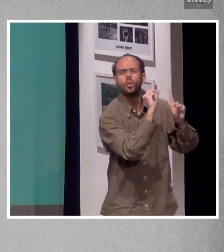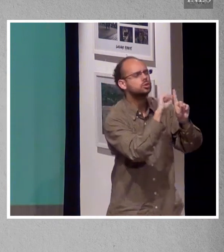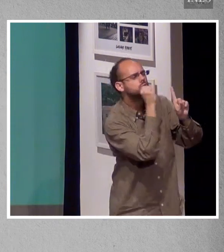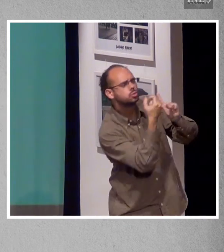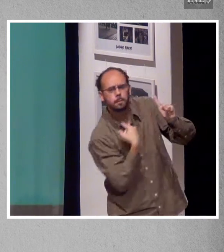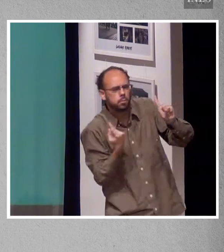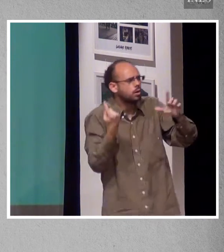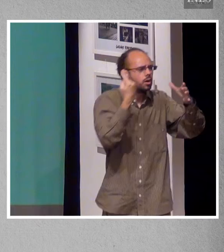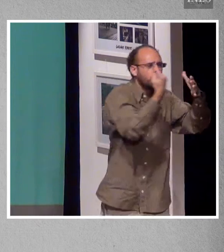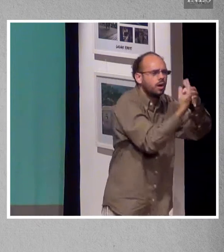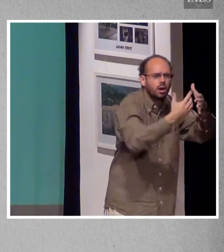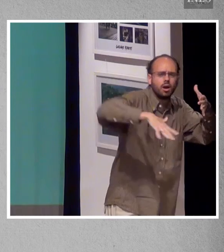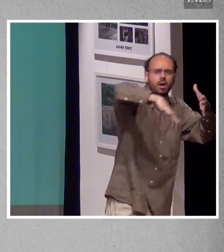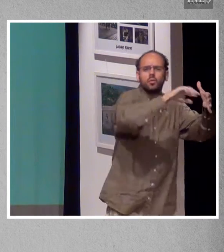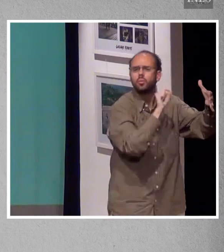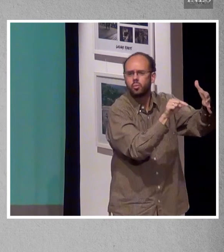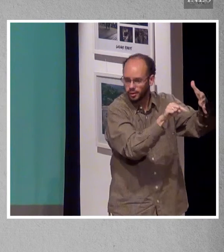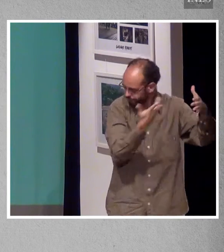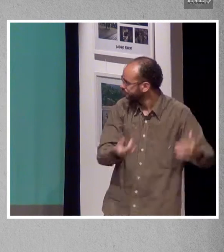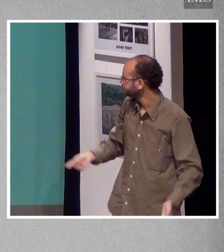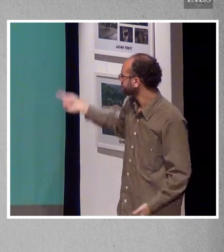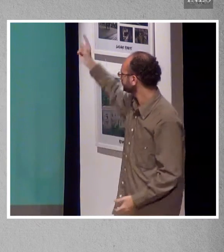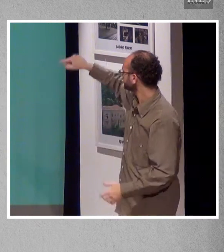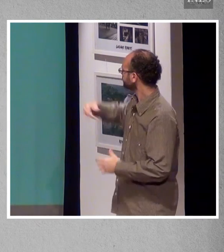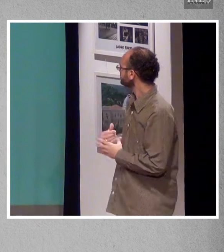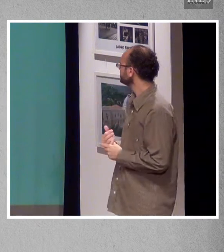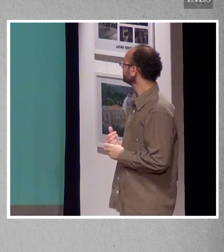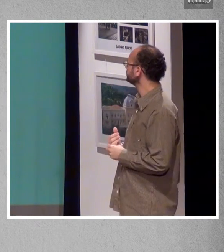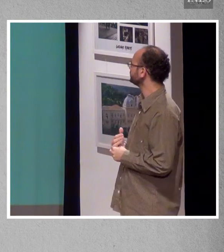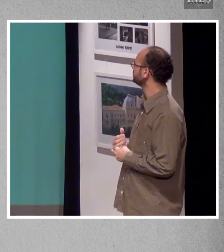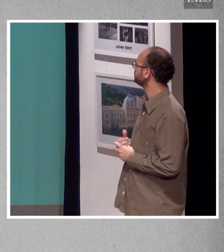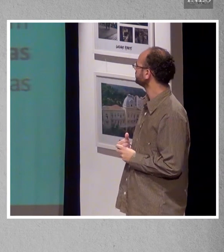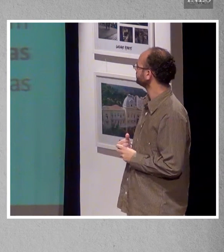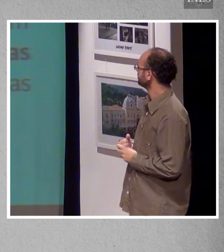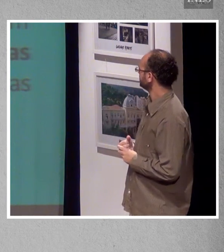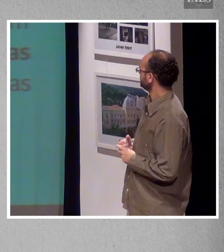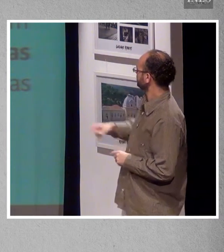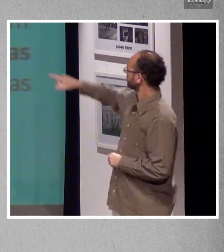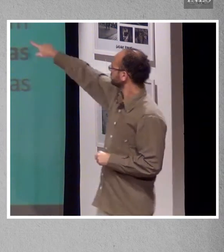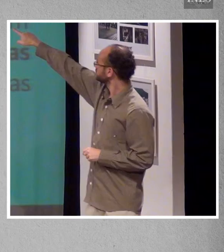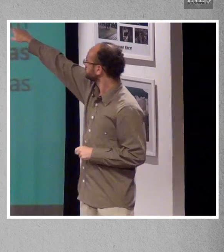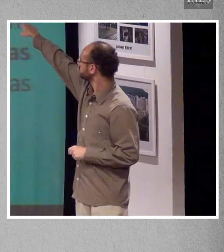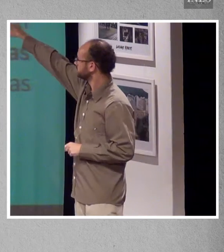que participar socialmente, estar inserido nesse quadro.